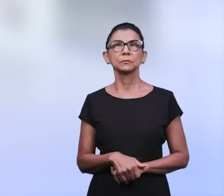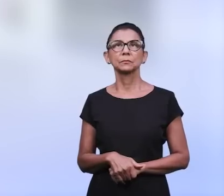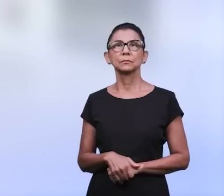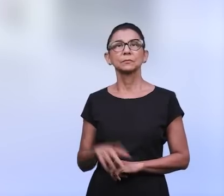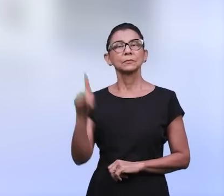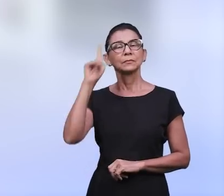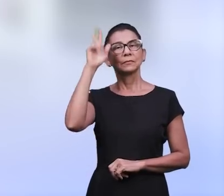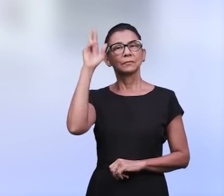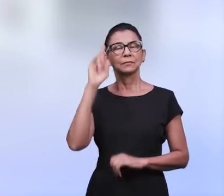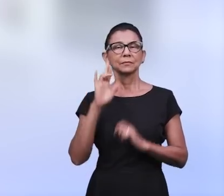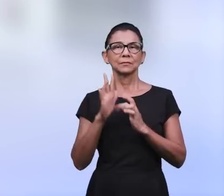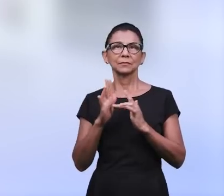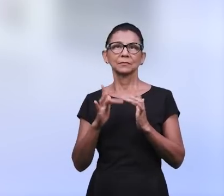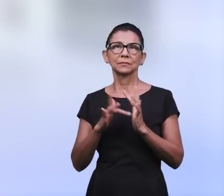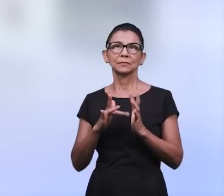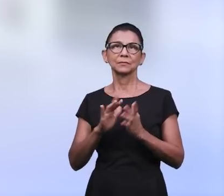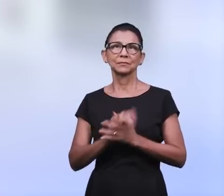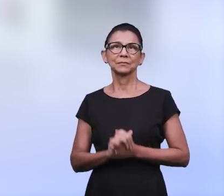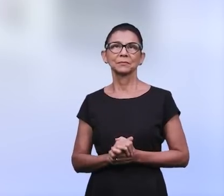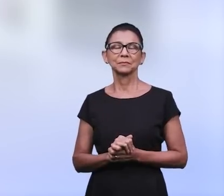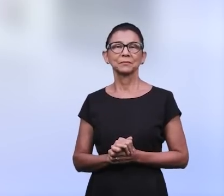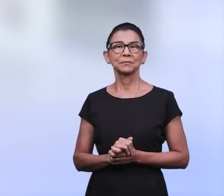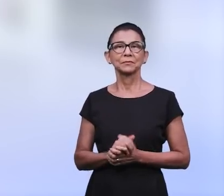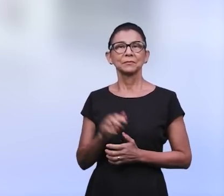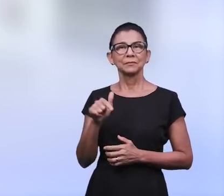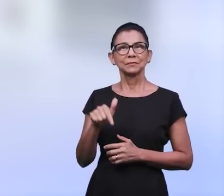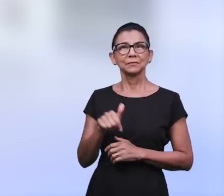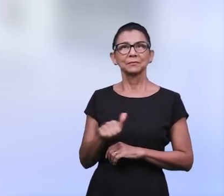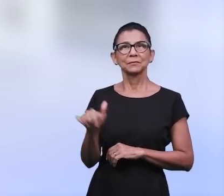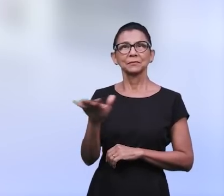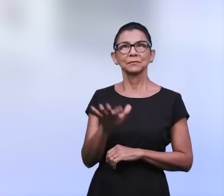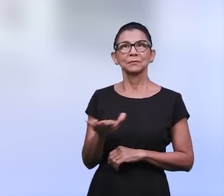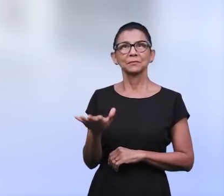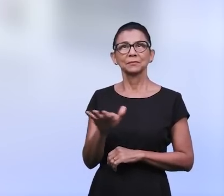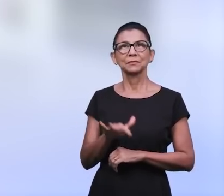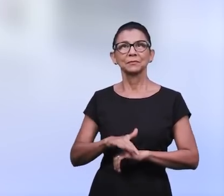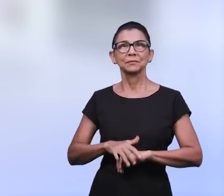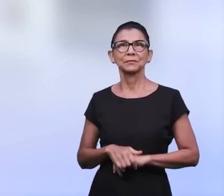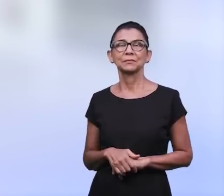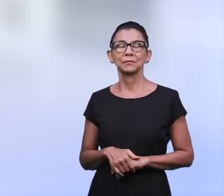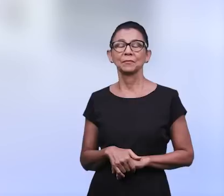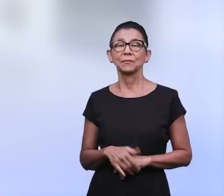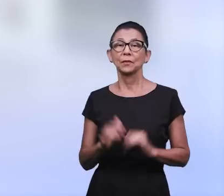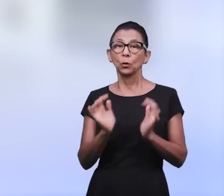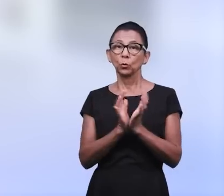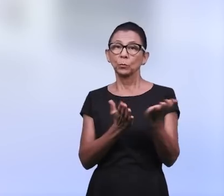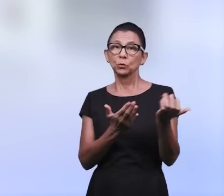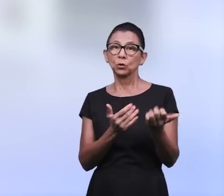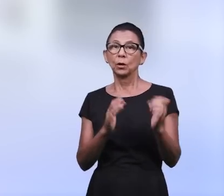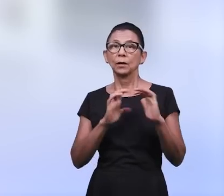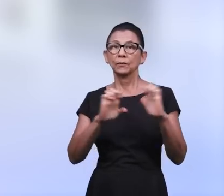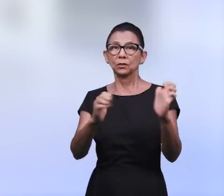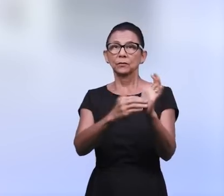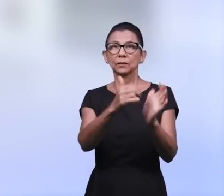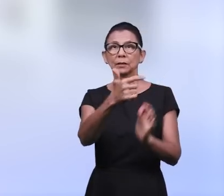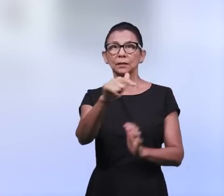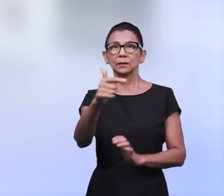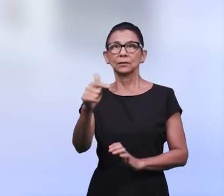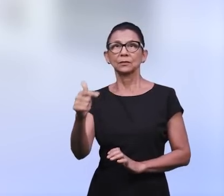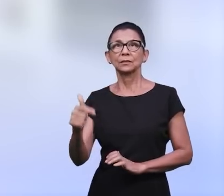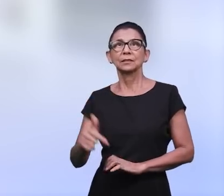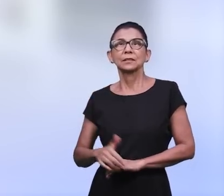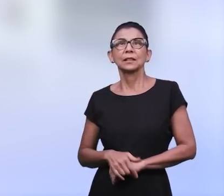Irmãos, a paz do Senhor Jesus, estamos aqui na Praça Jerônimo Monteiro com alguns dos jovens do Evangelho Sem Fronteiras. O Senhor havia nos orientado